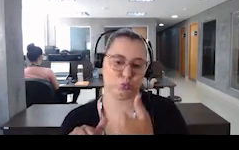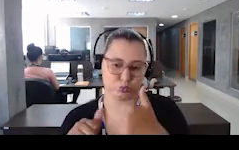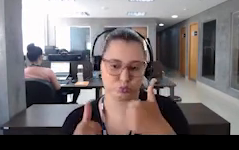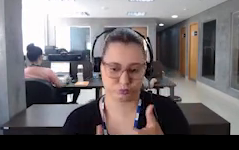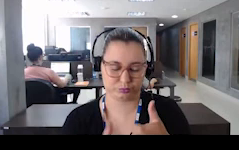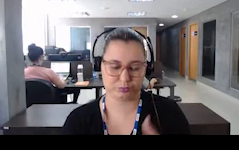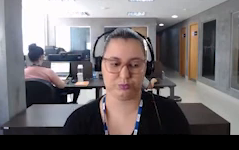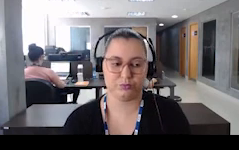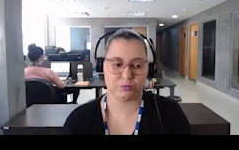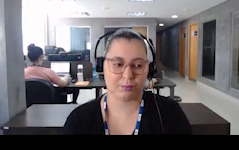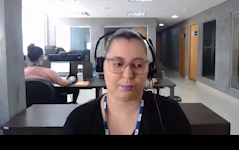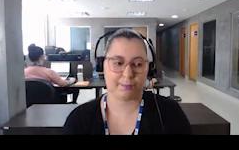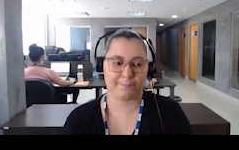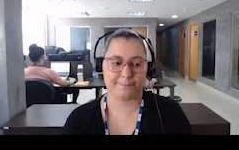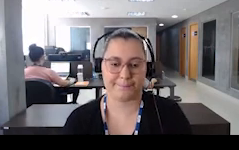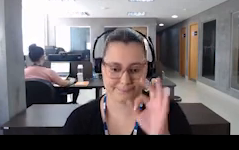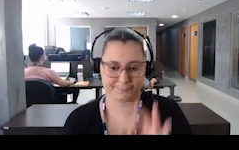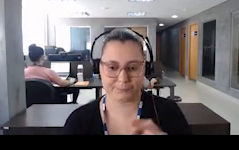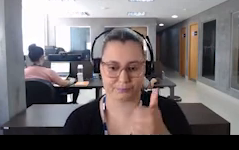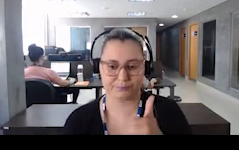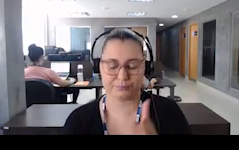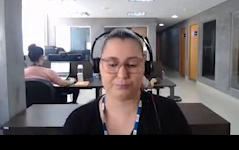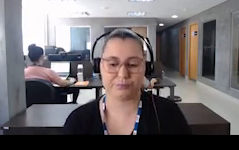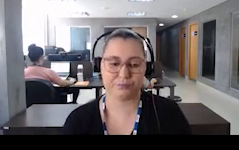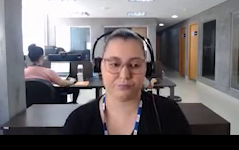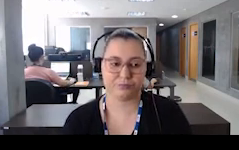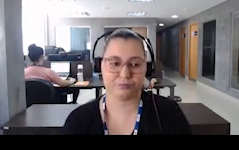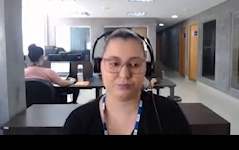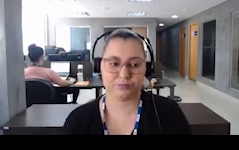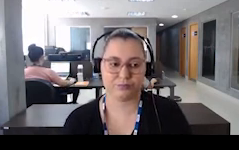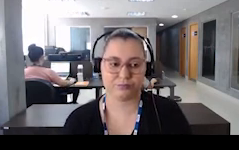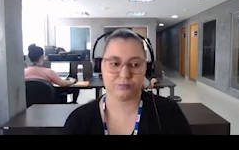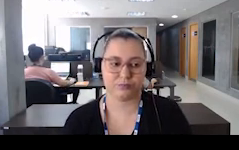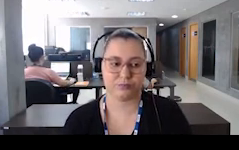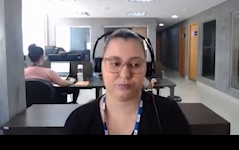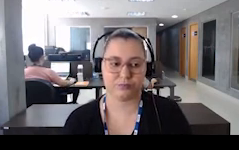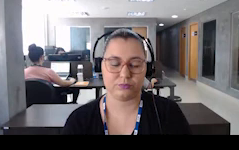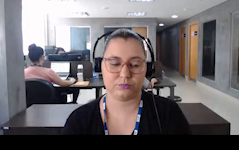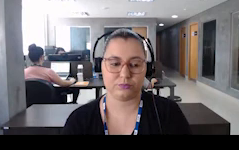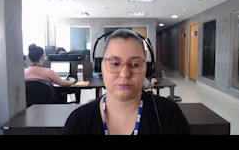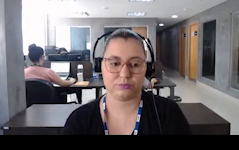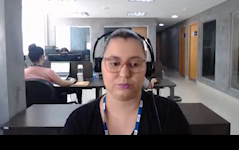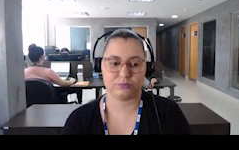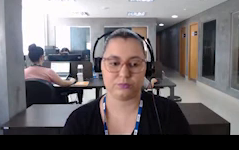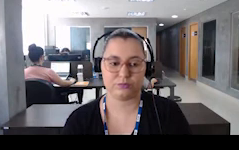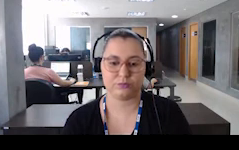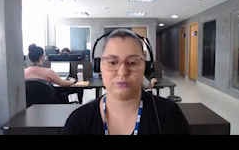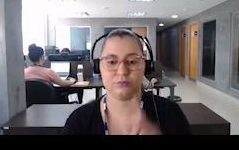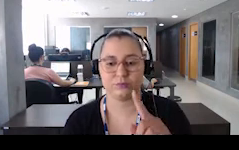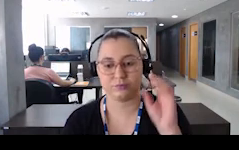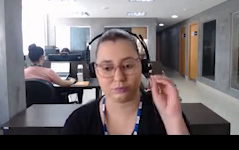11,36 ampere. Certo? Professor, então é só colocar a resposta aqui e enviar.